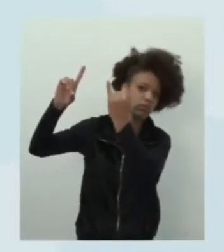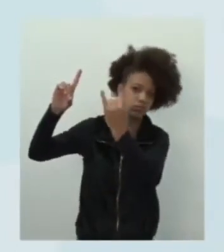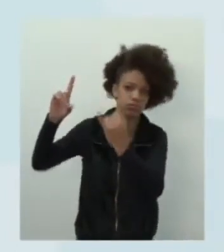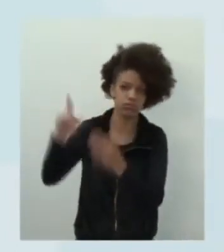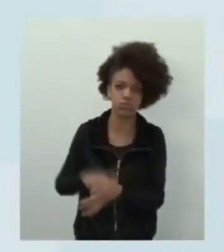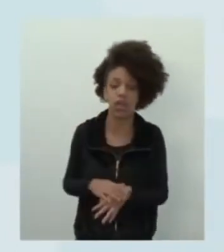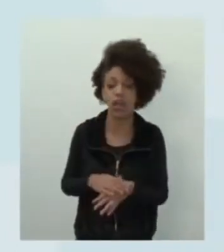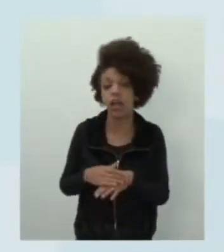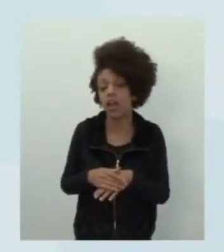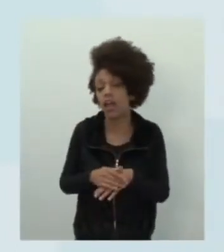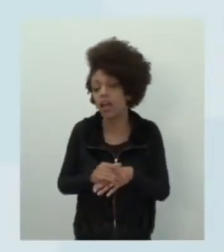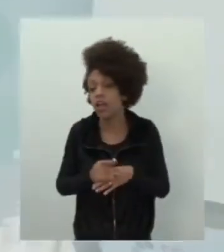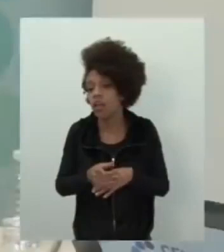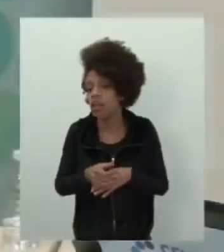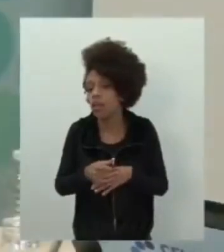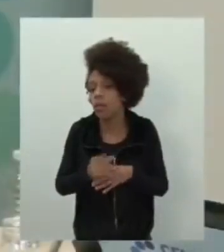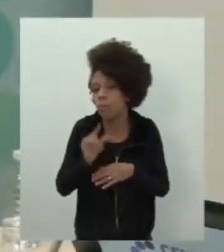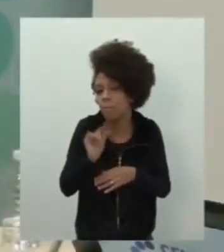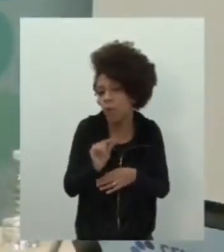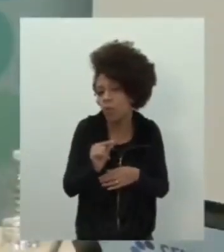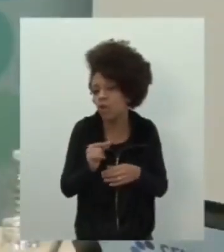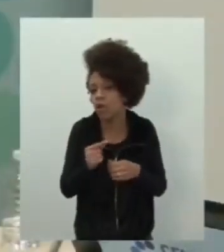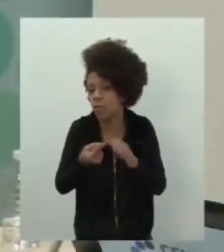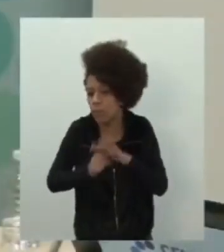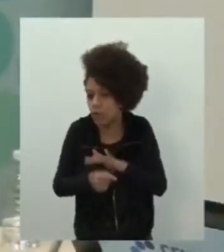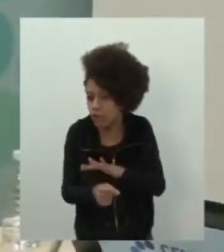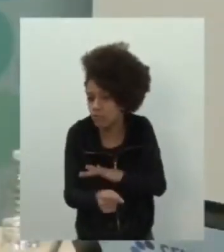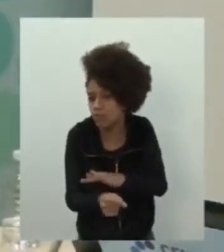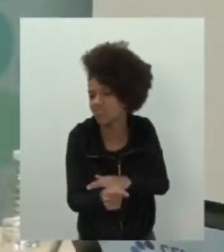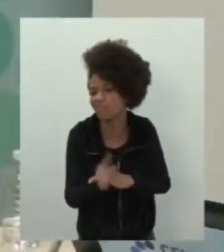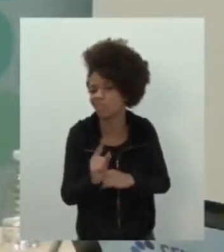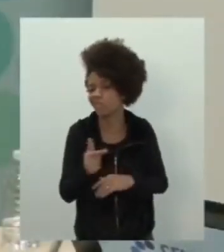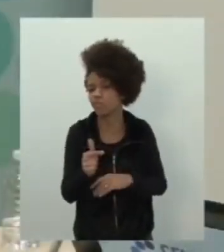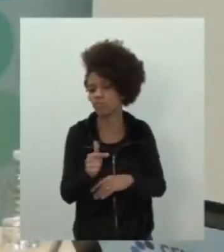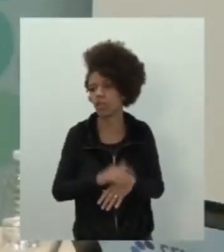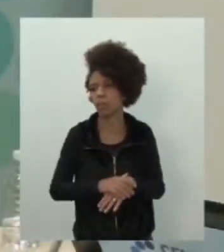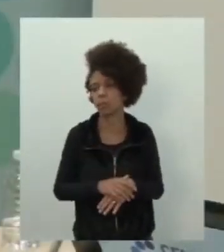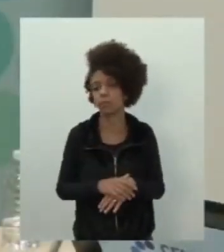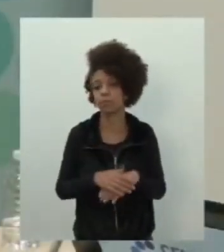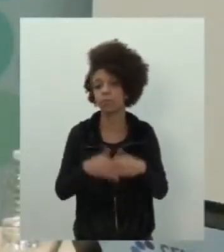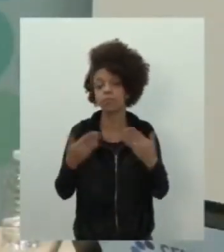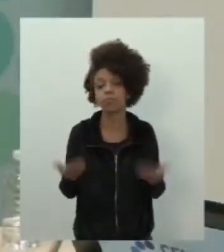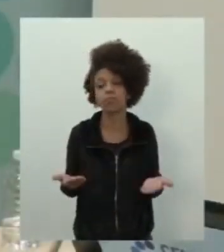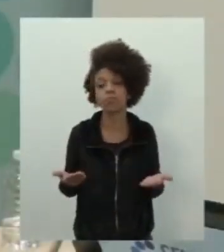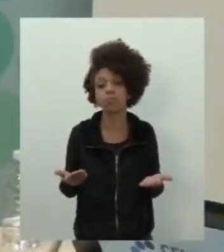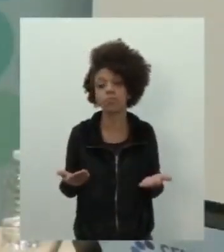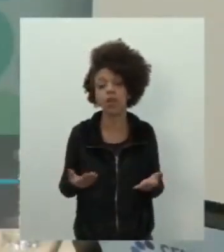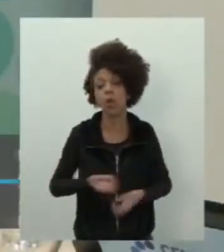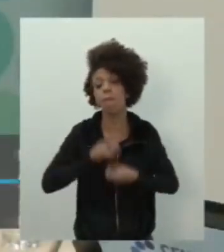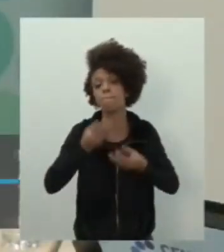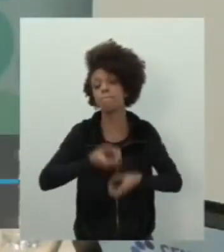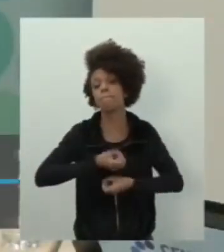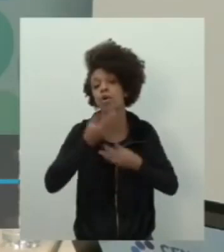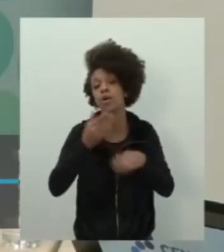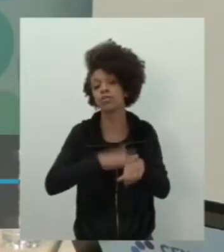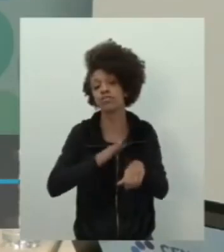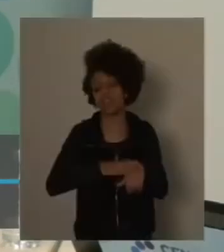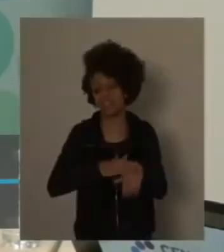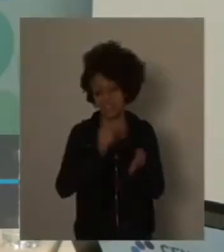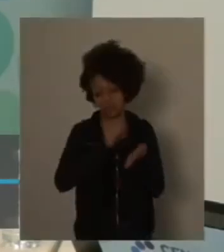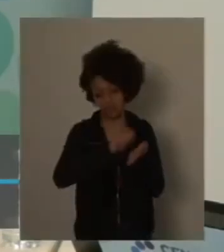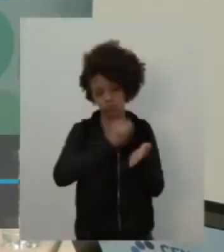pouca subjetividade, ou seja, não tem muita profundidade. Quando o poeta vai fazer esse